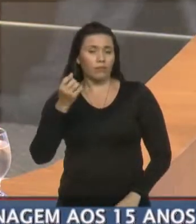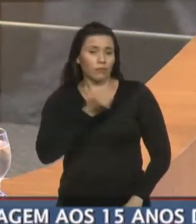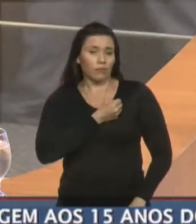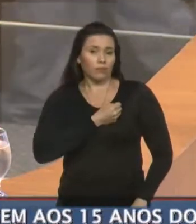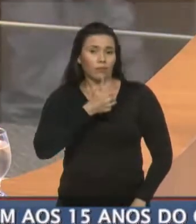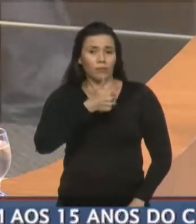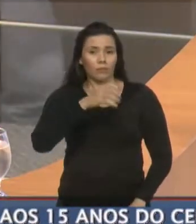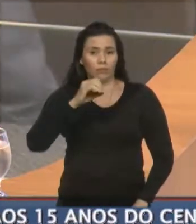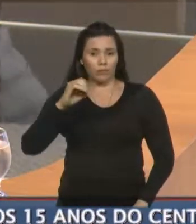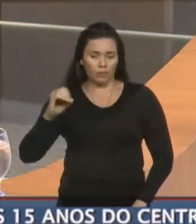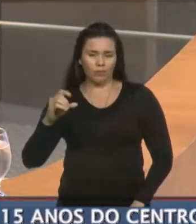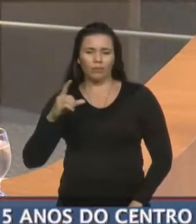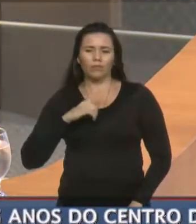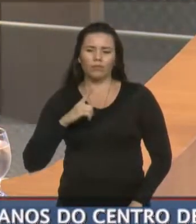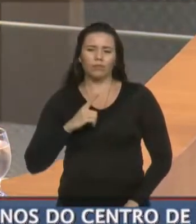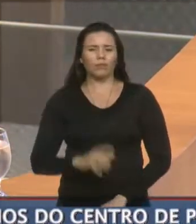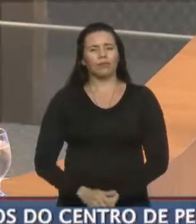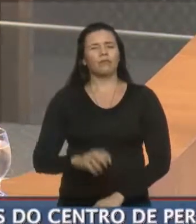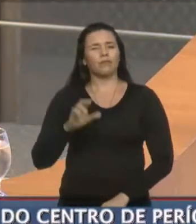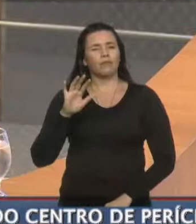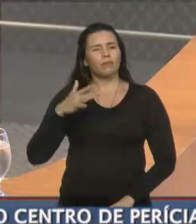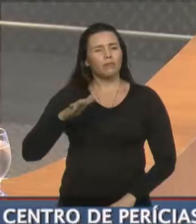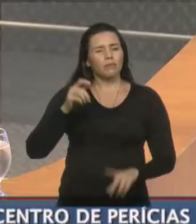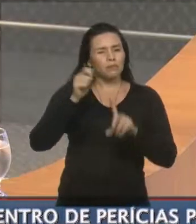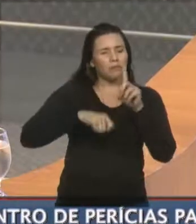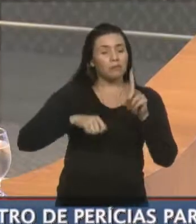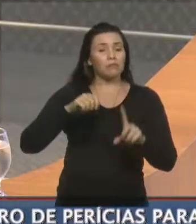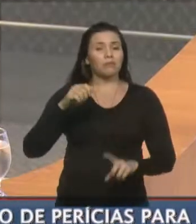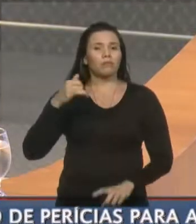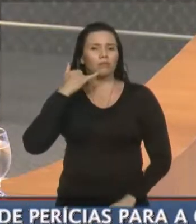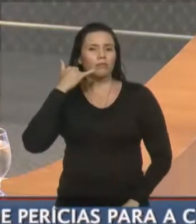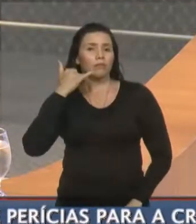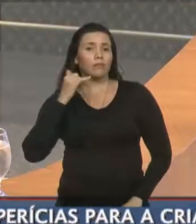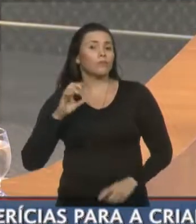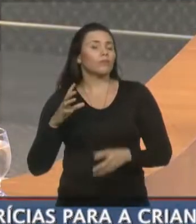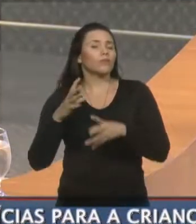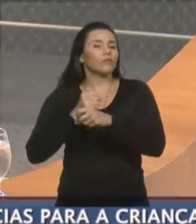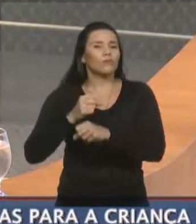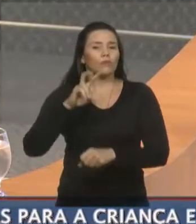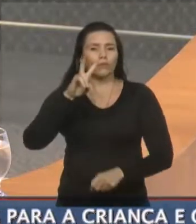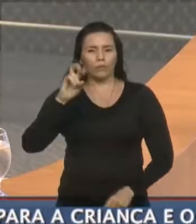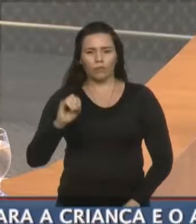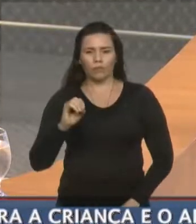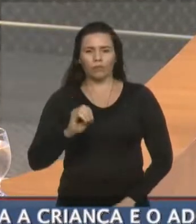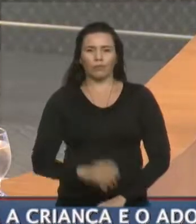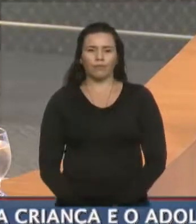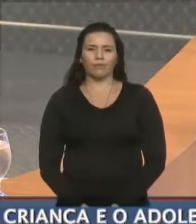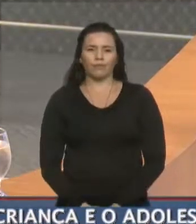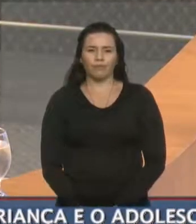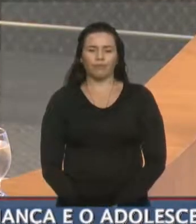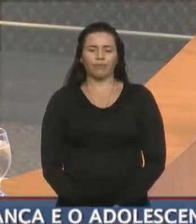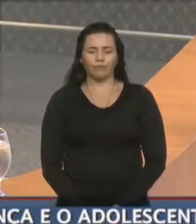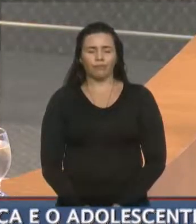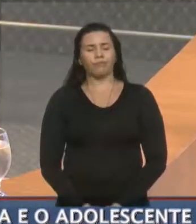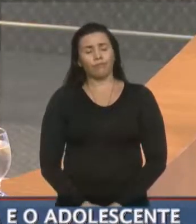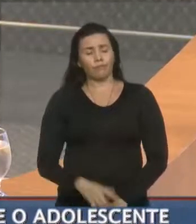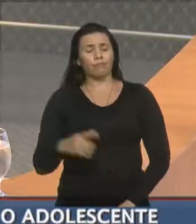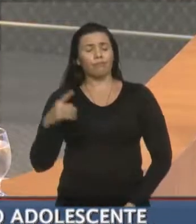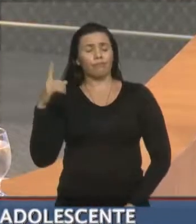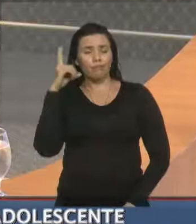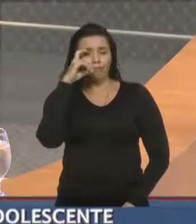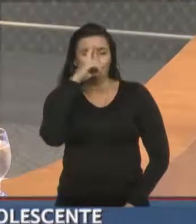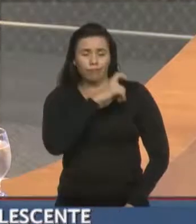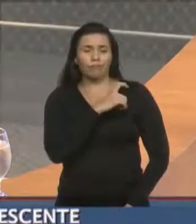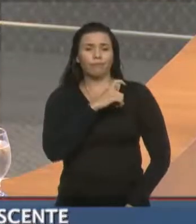de 50 chamadas por mês relatando crimes desse tipo. Ou seja, é um trabalho árduo, é um trabalho sério, mas,